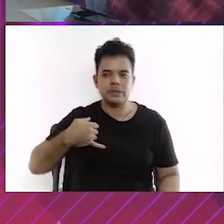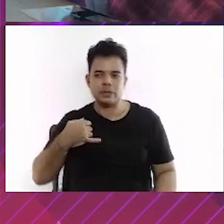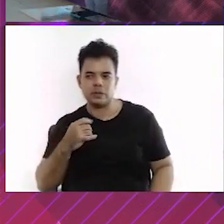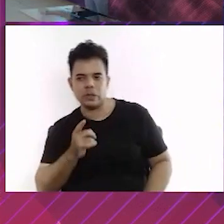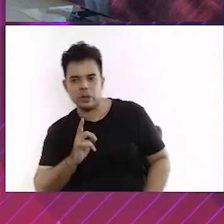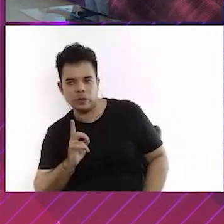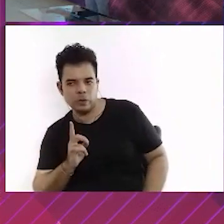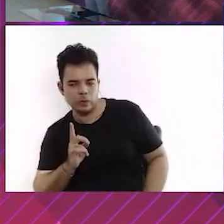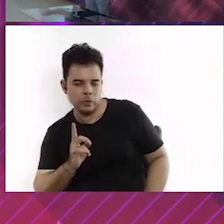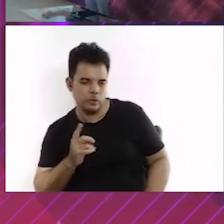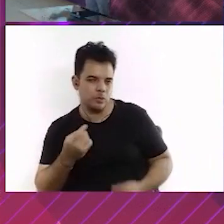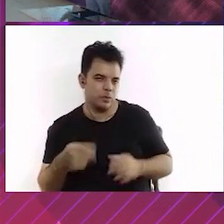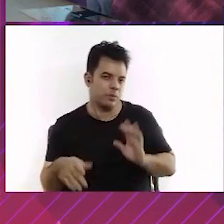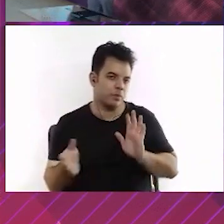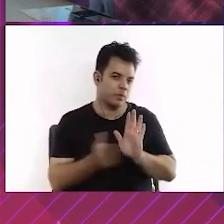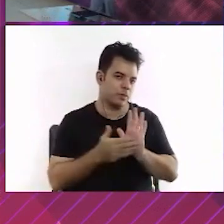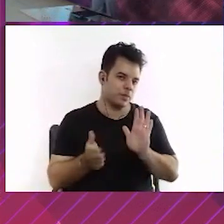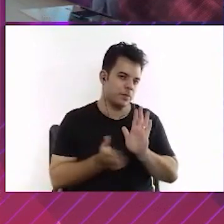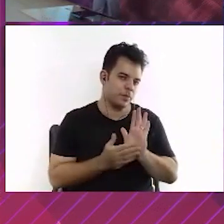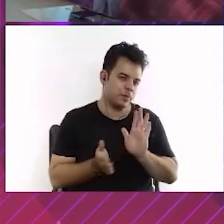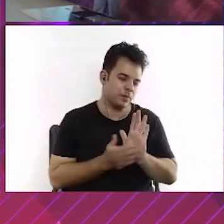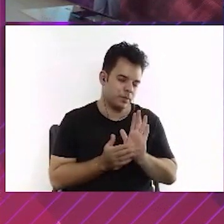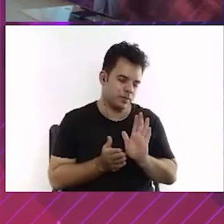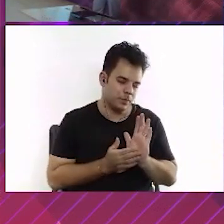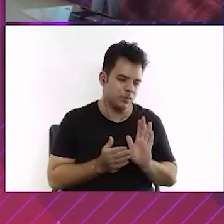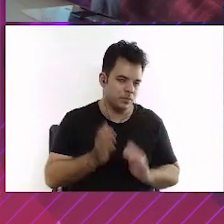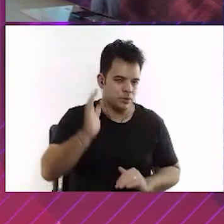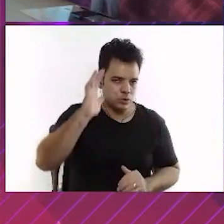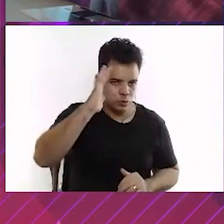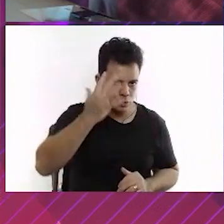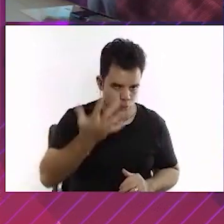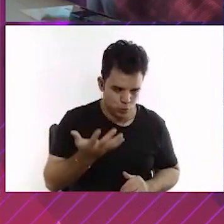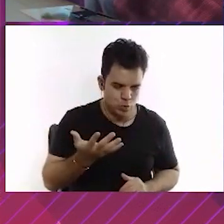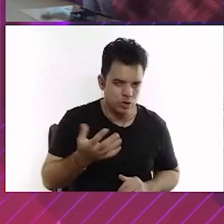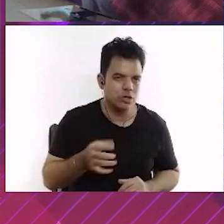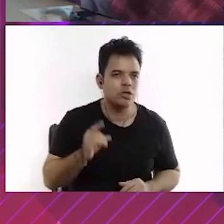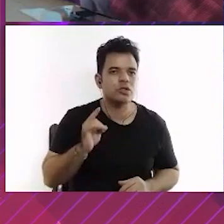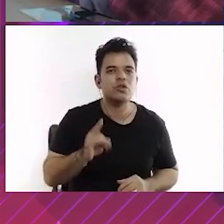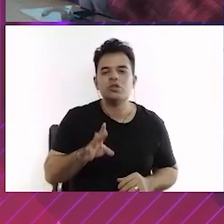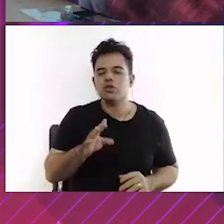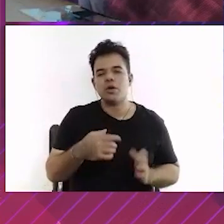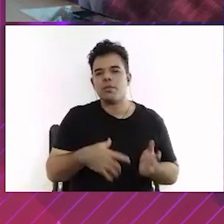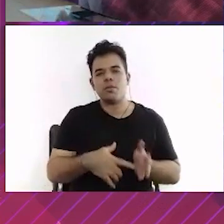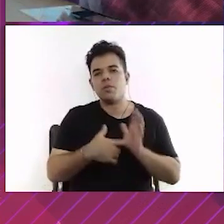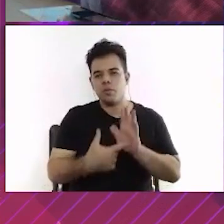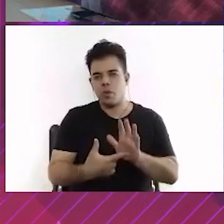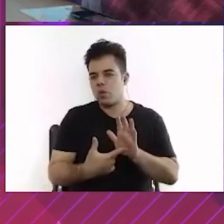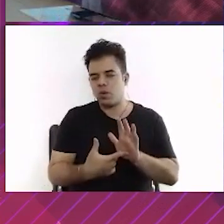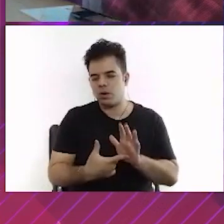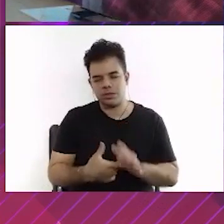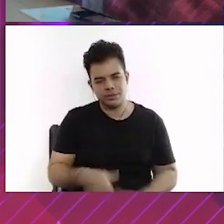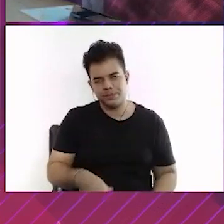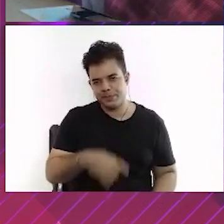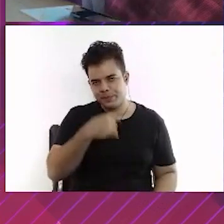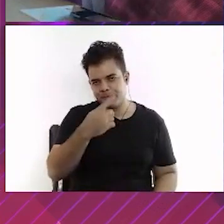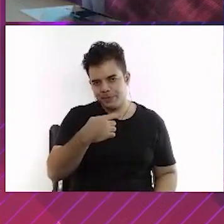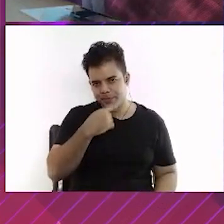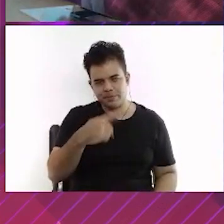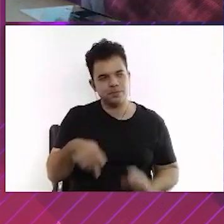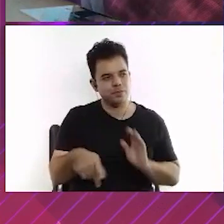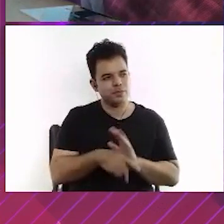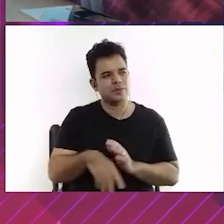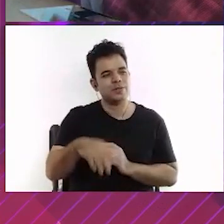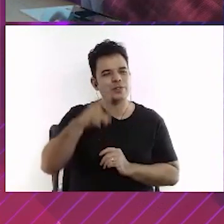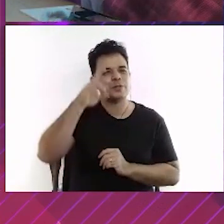essa proposta de solução. Né? Não dava para a gente simplesmente apresentar isso de forma de um blueprint. Então, a gente acabou utilizando um storytelling para